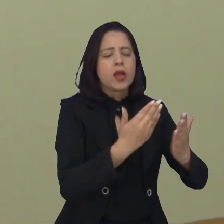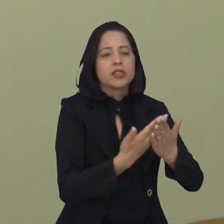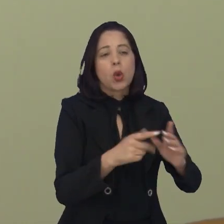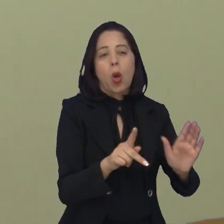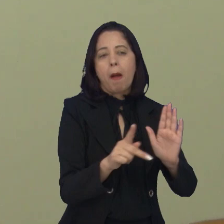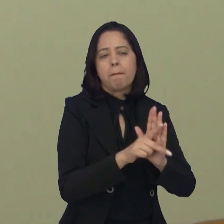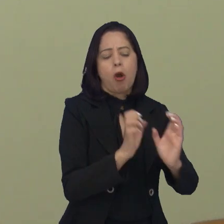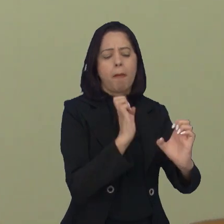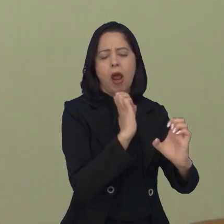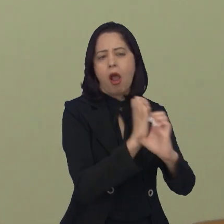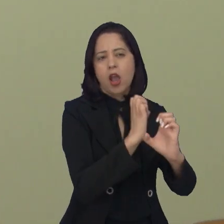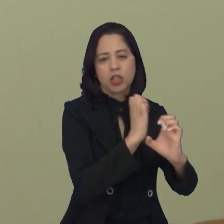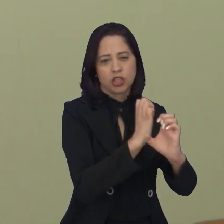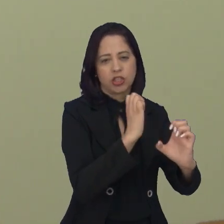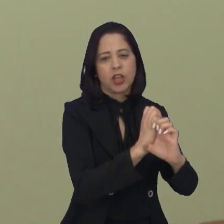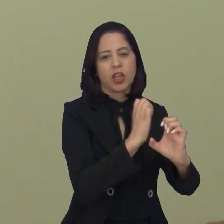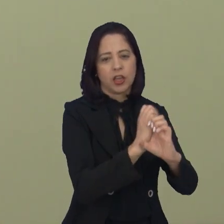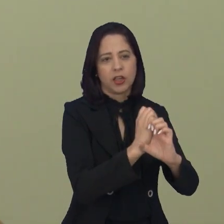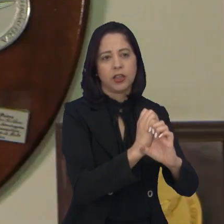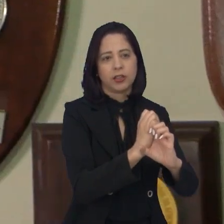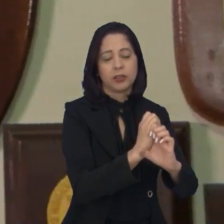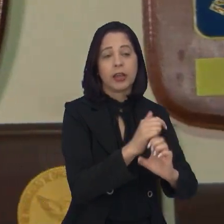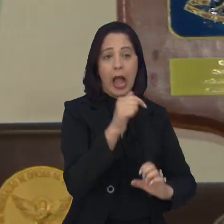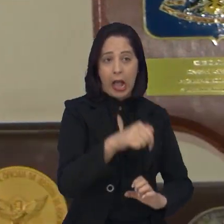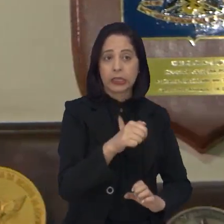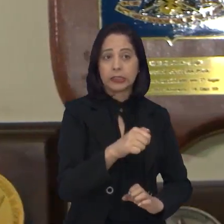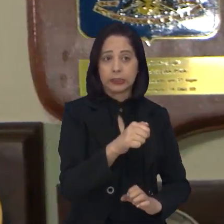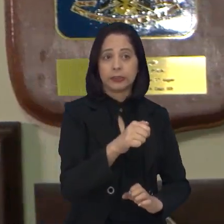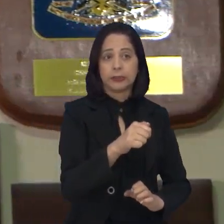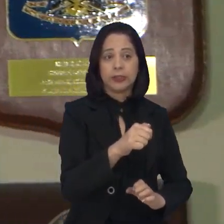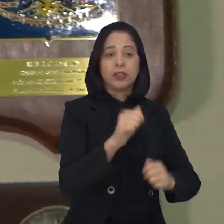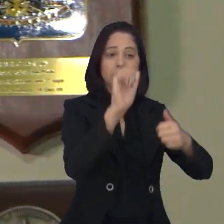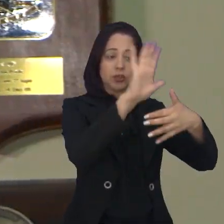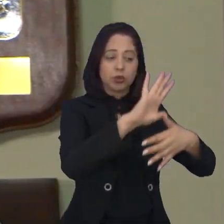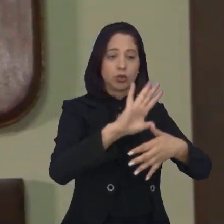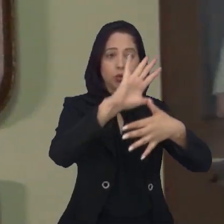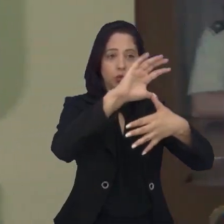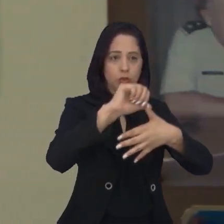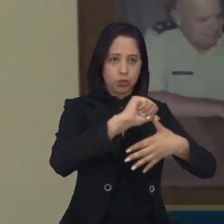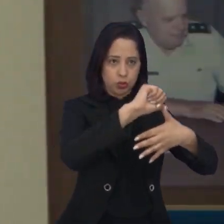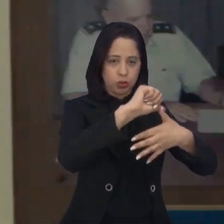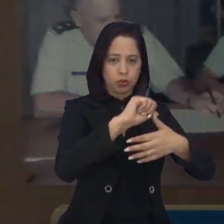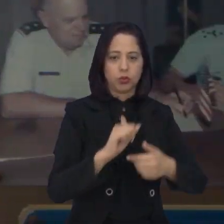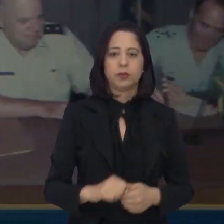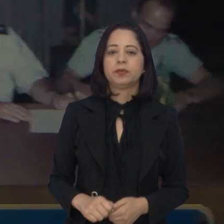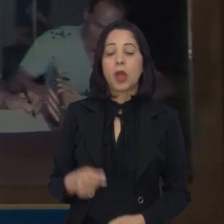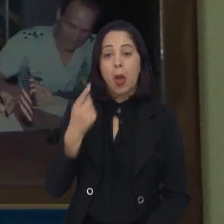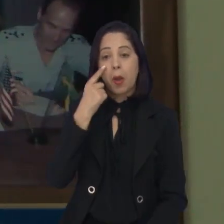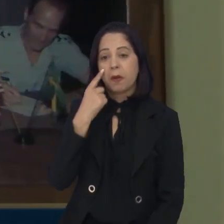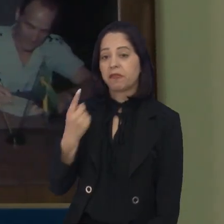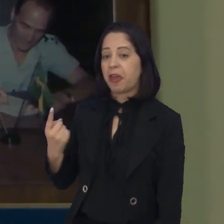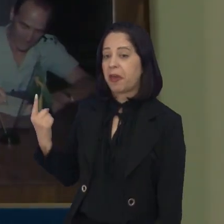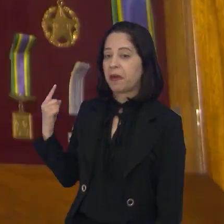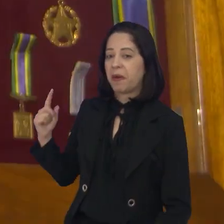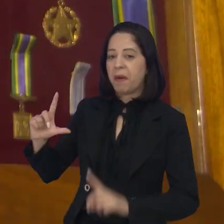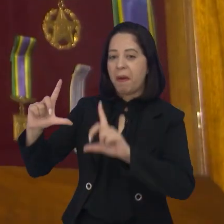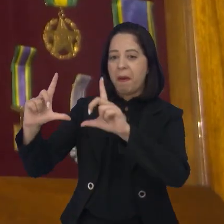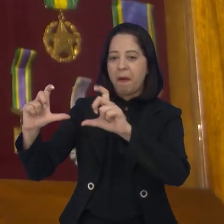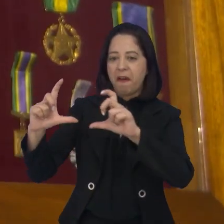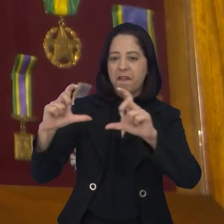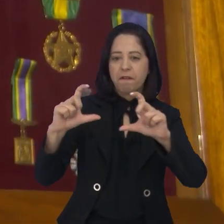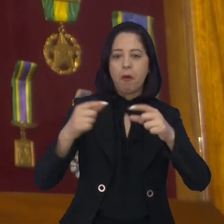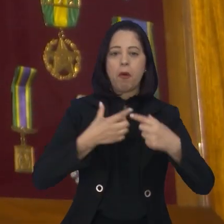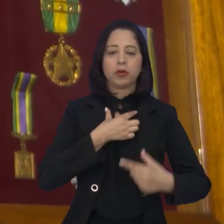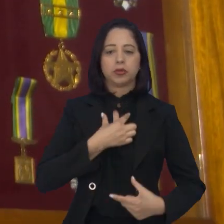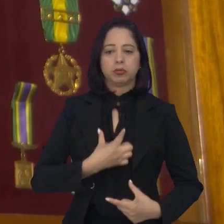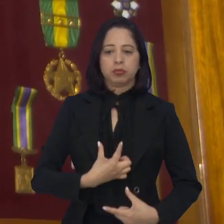do Hemisfério Sul. Brigadeiro, aqui atrás a gente está vendo algumas homenagens, condecorações, tem várias...